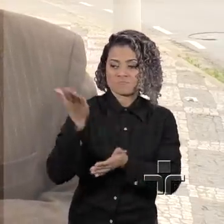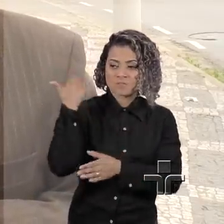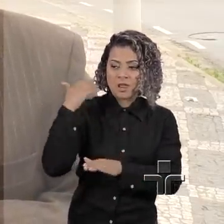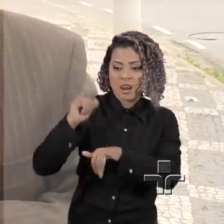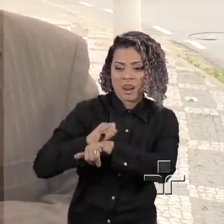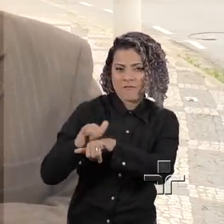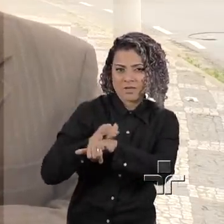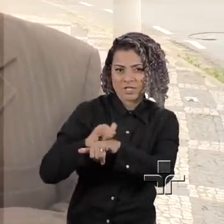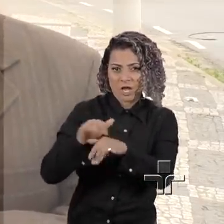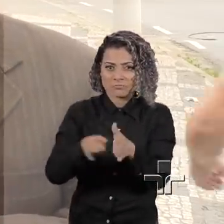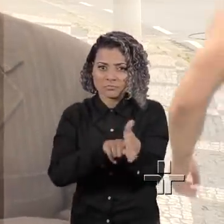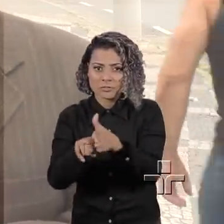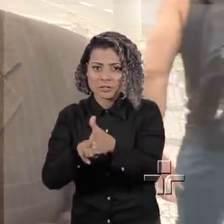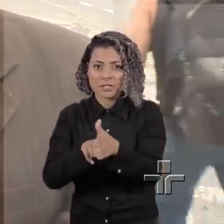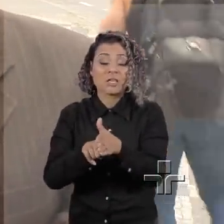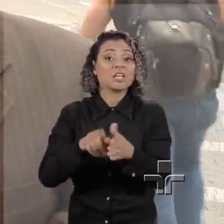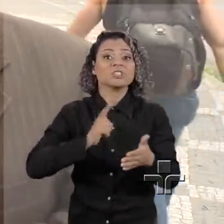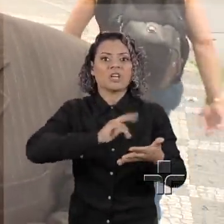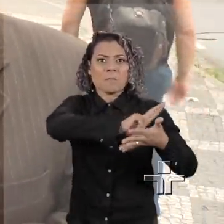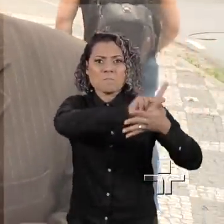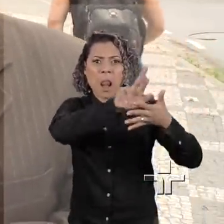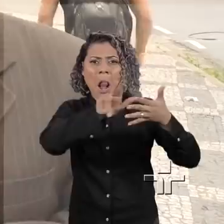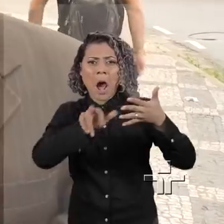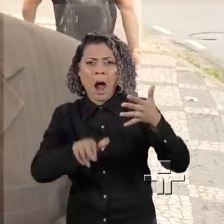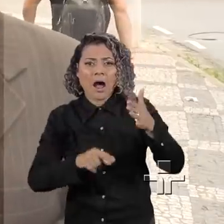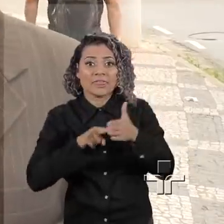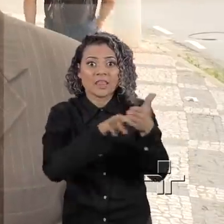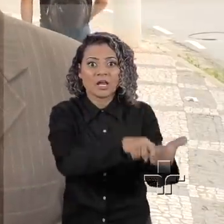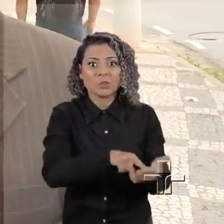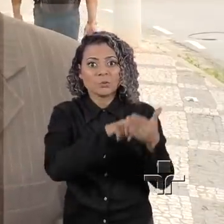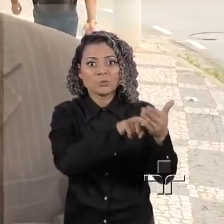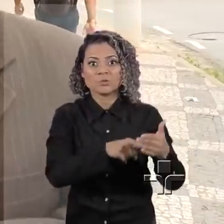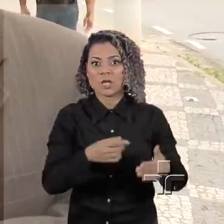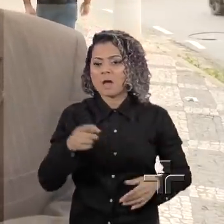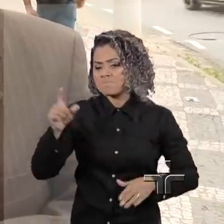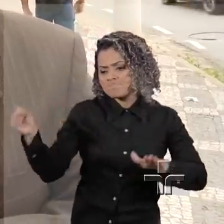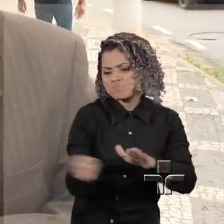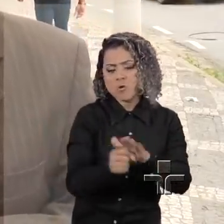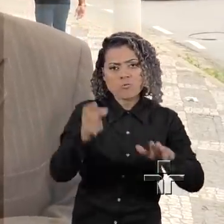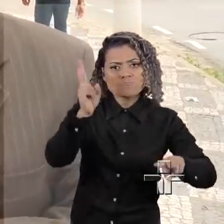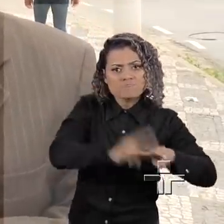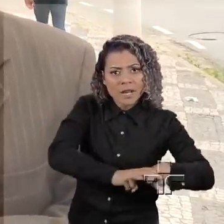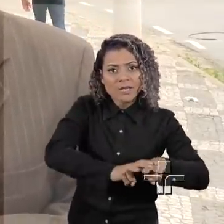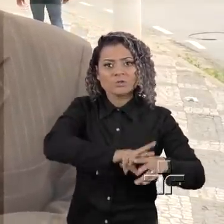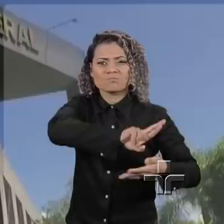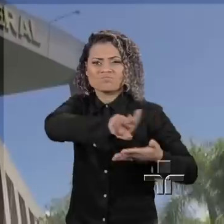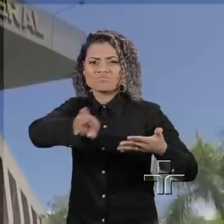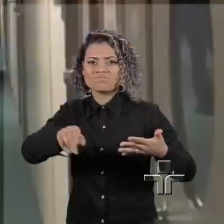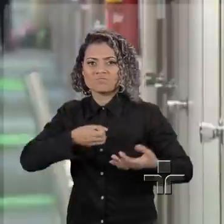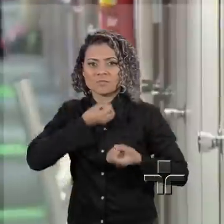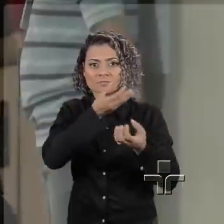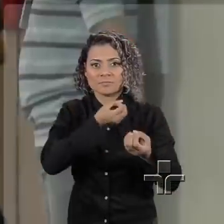se desdobraram em dezenas de novas denúncias, indiciamentos, buscas e prisões.